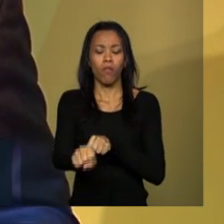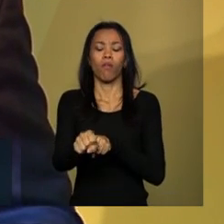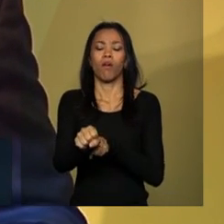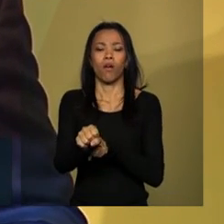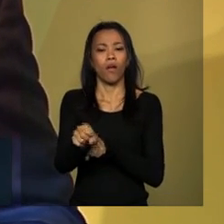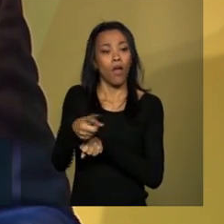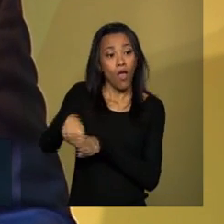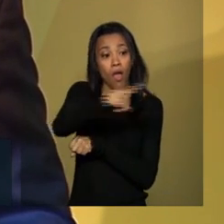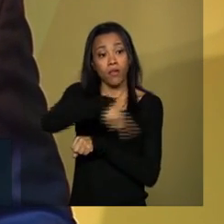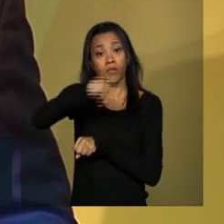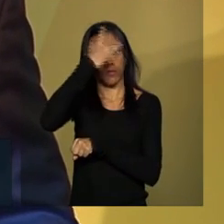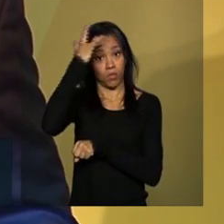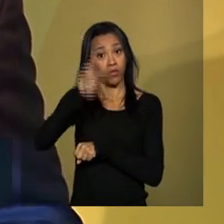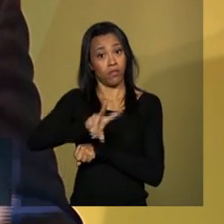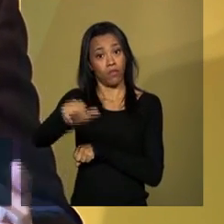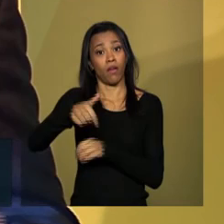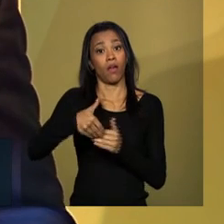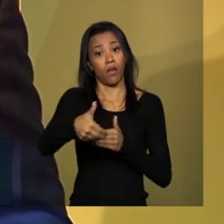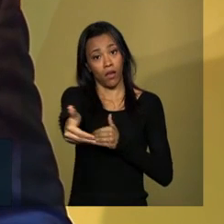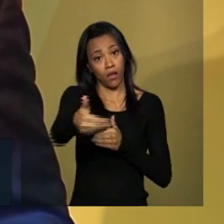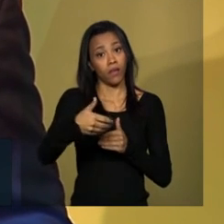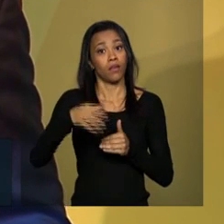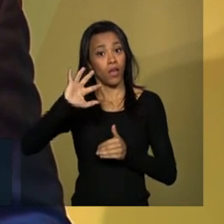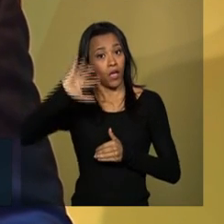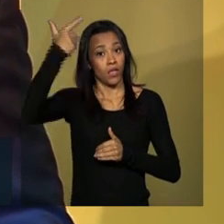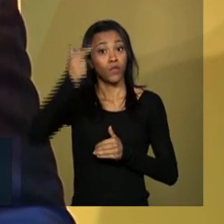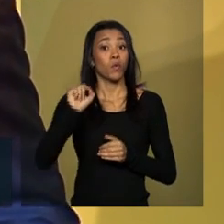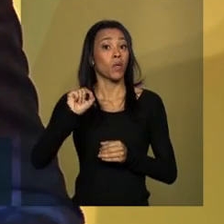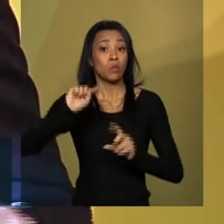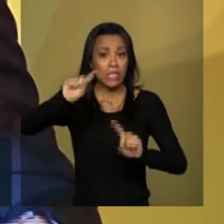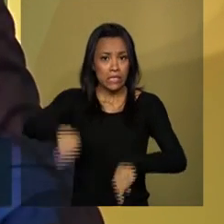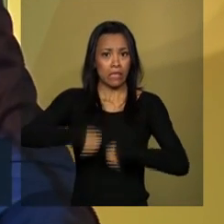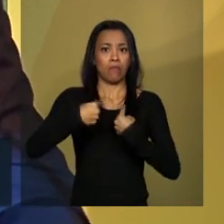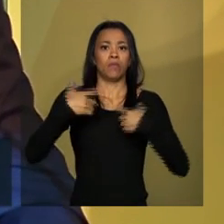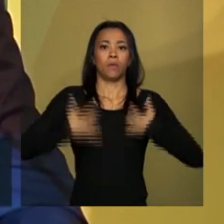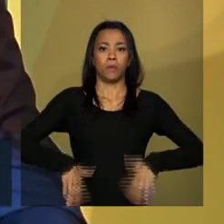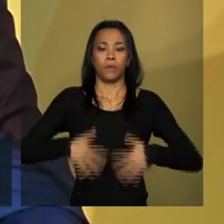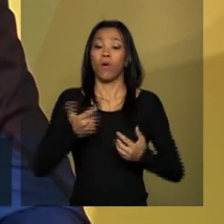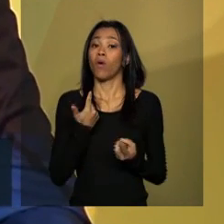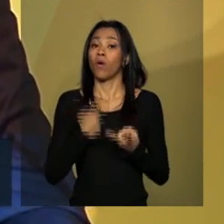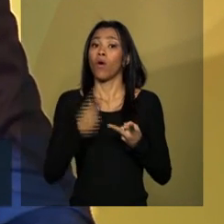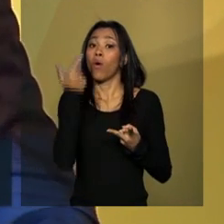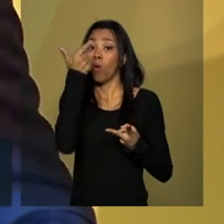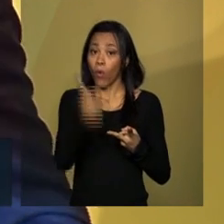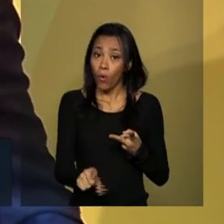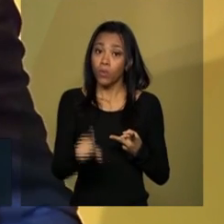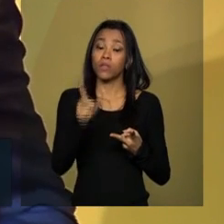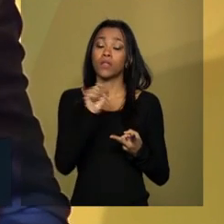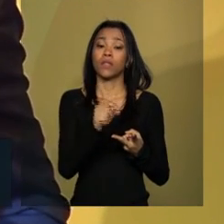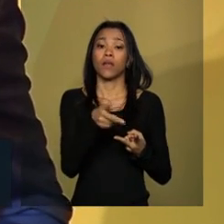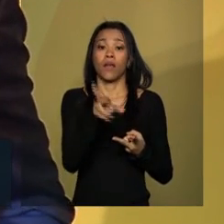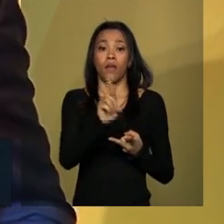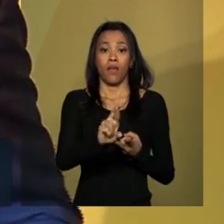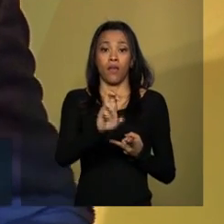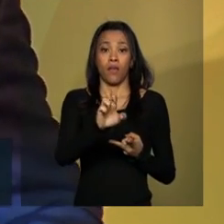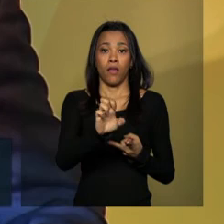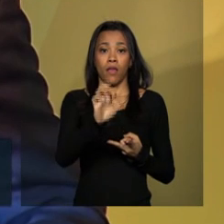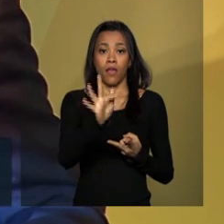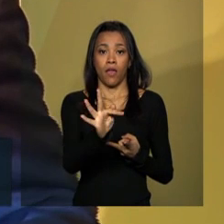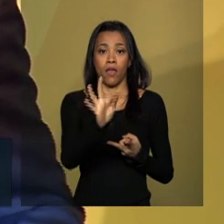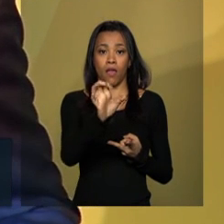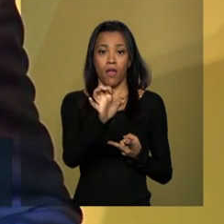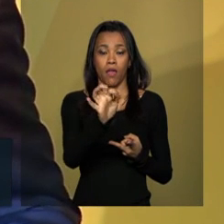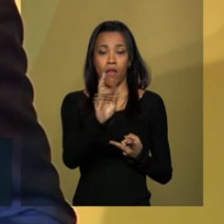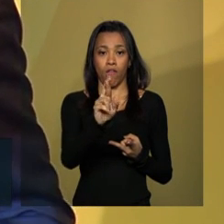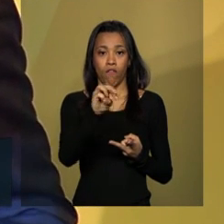irão resolver este desafio. E outro seria reformas institucionais. As pessoas